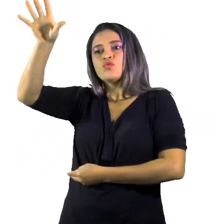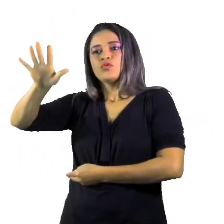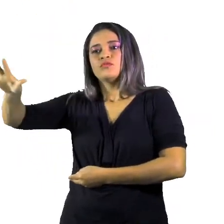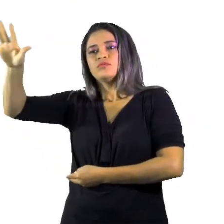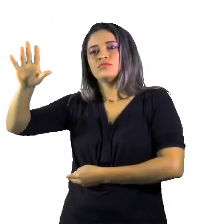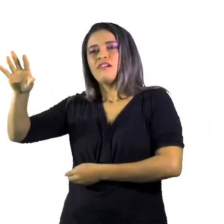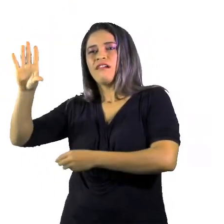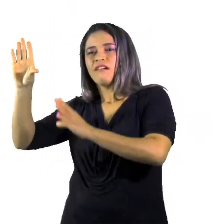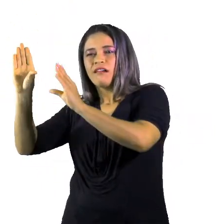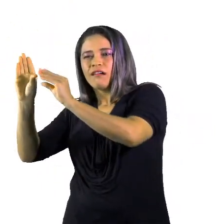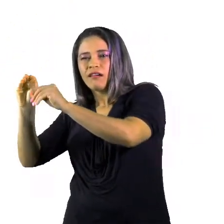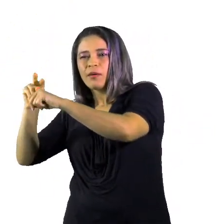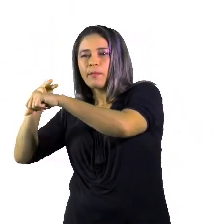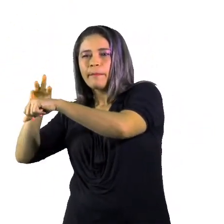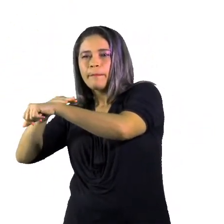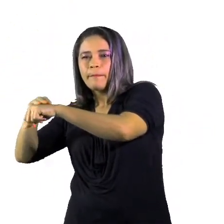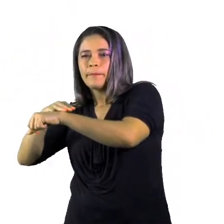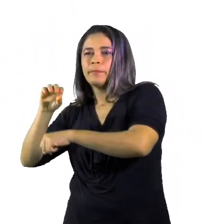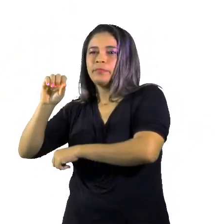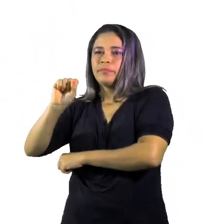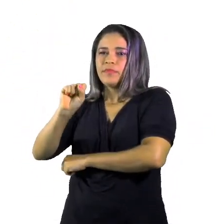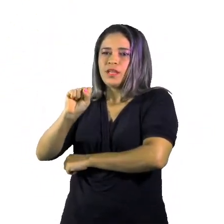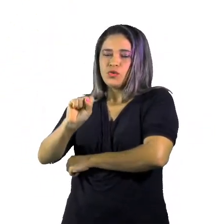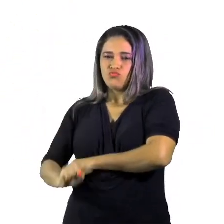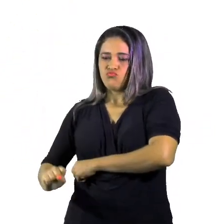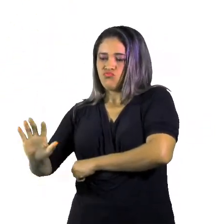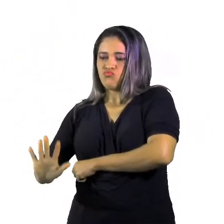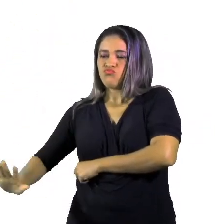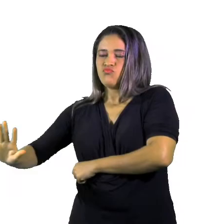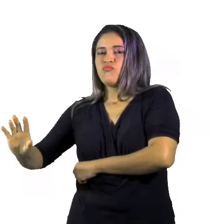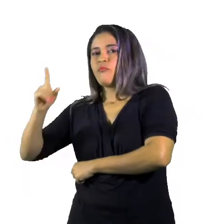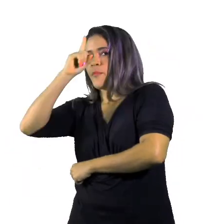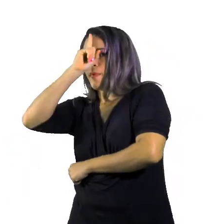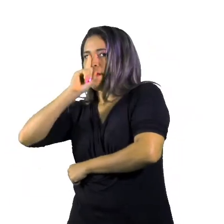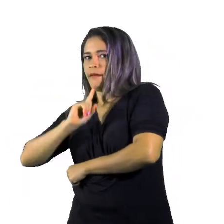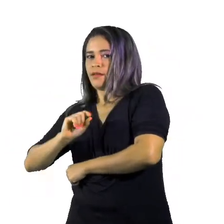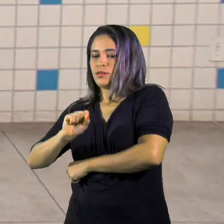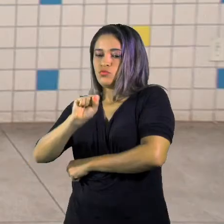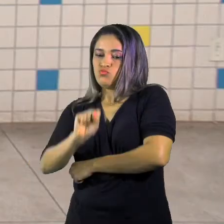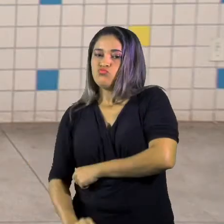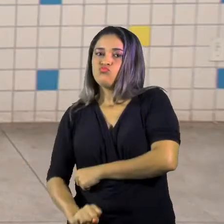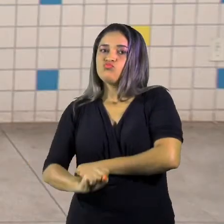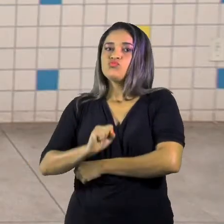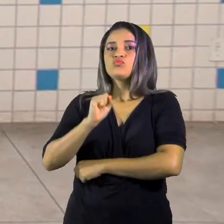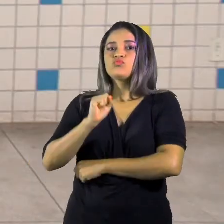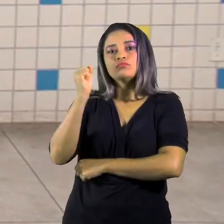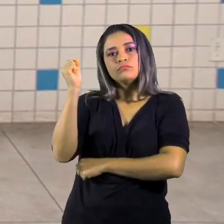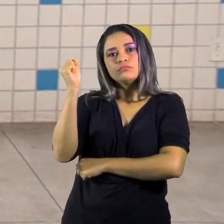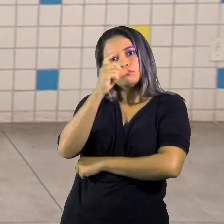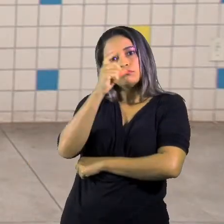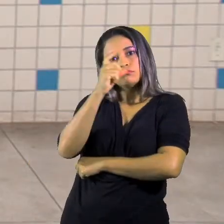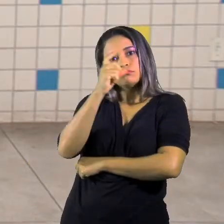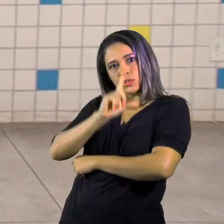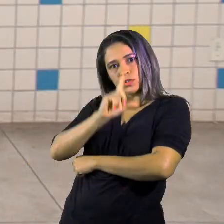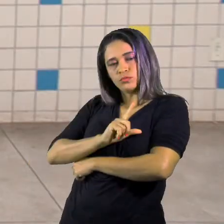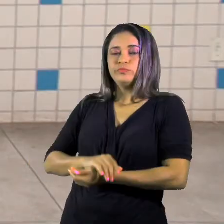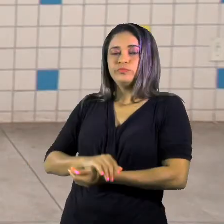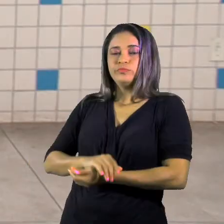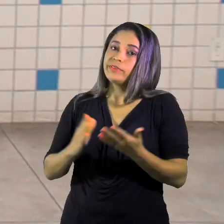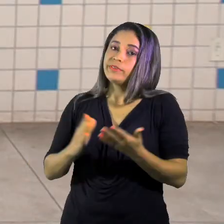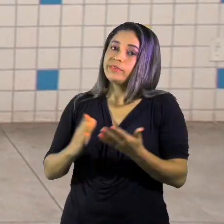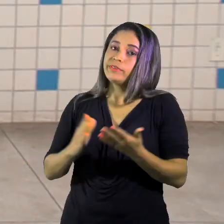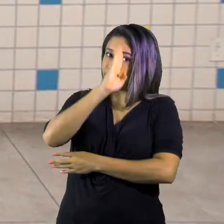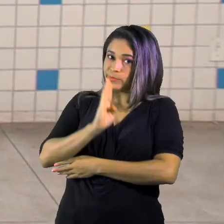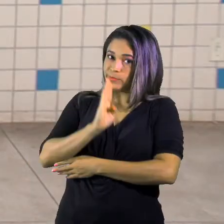escura. A região sudeste, de cor amarela. E a região sul, de cor azul. Então, o Brasil, ele